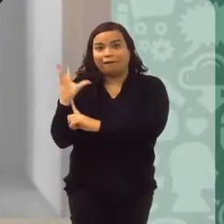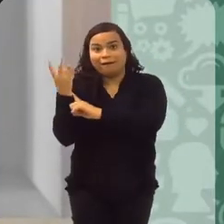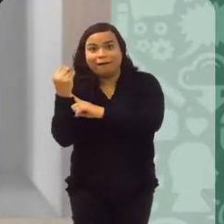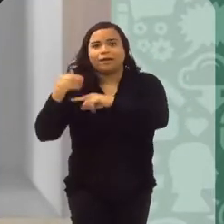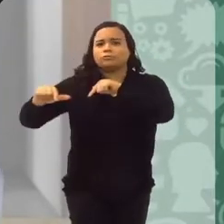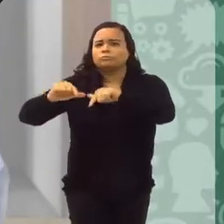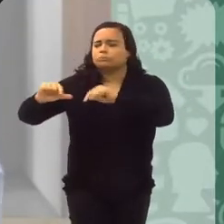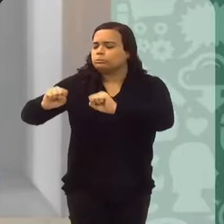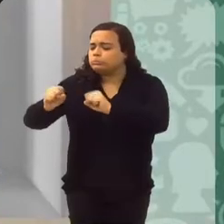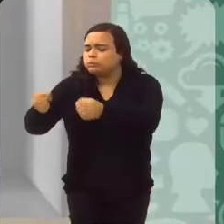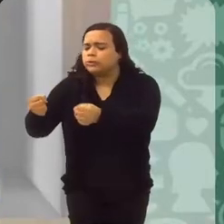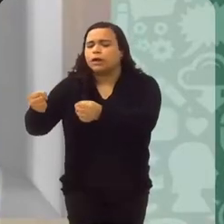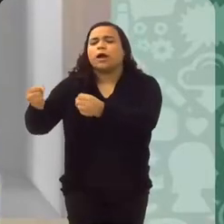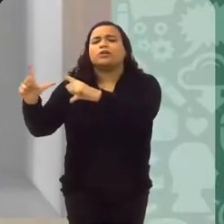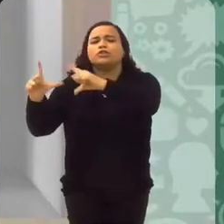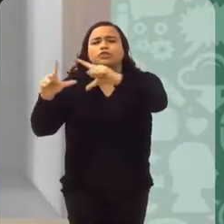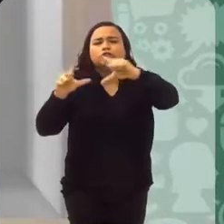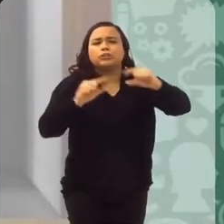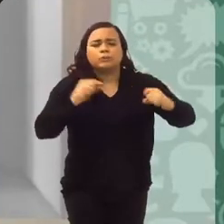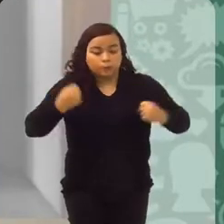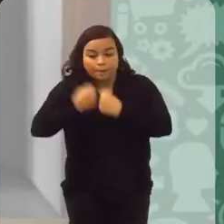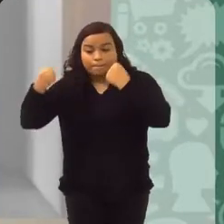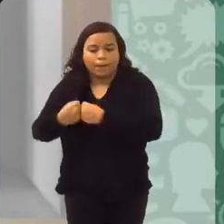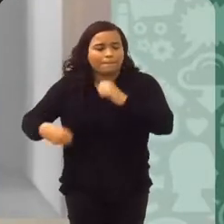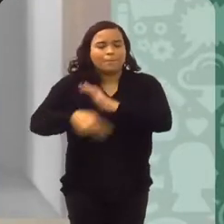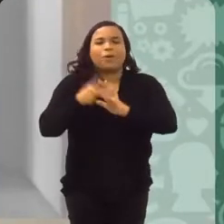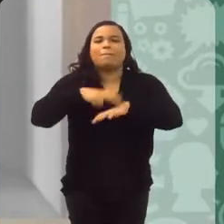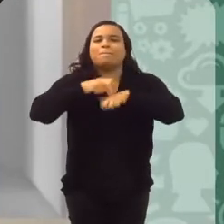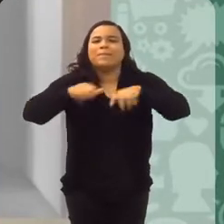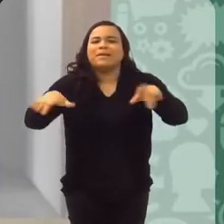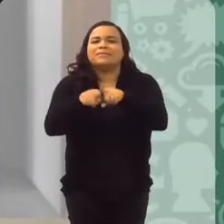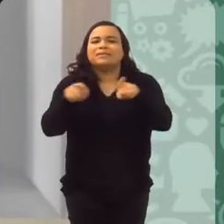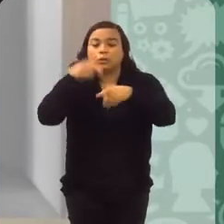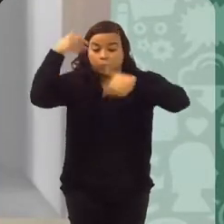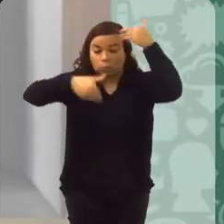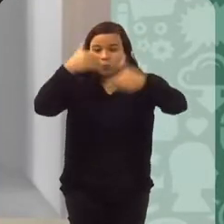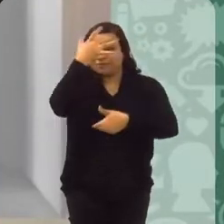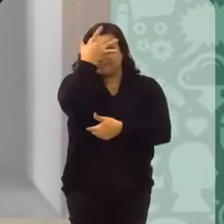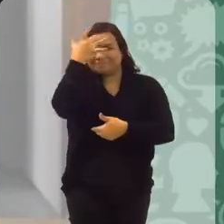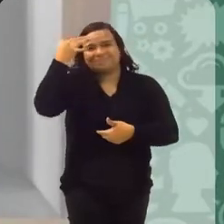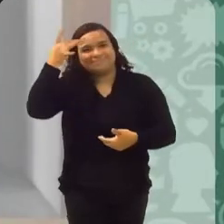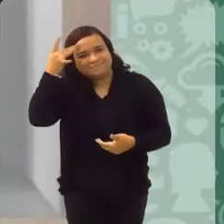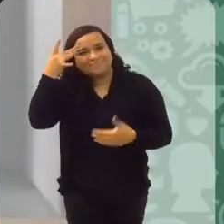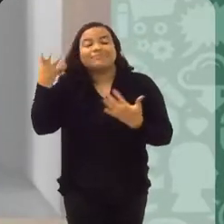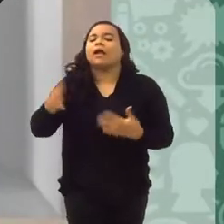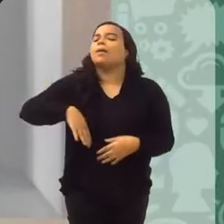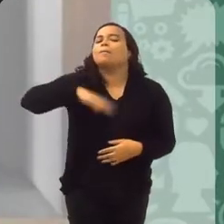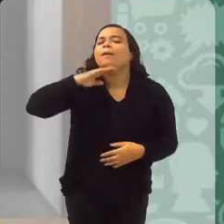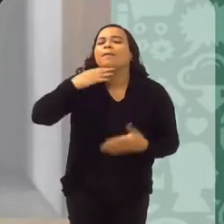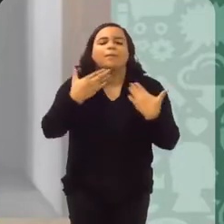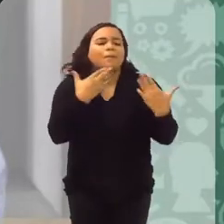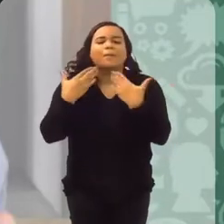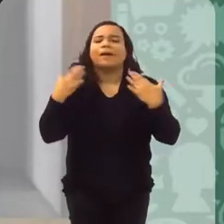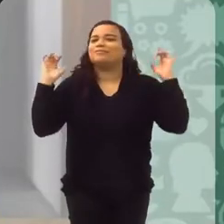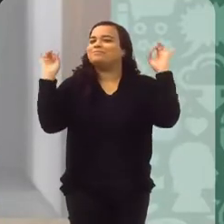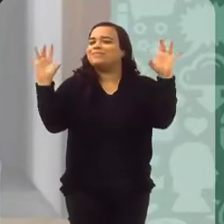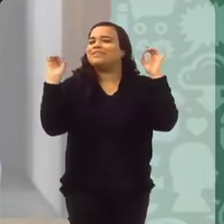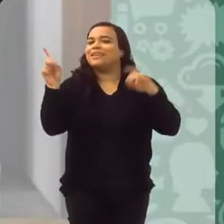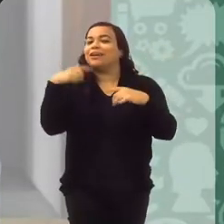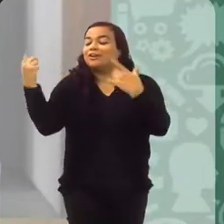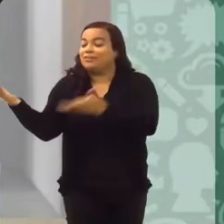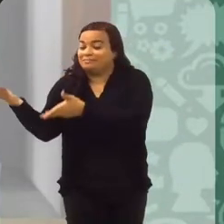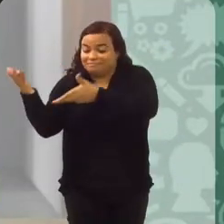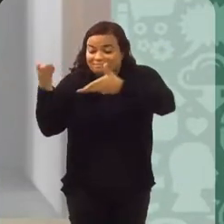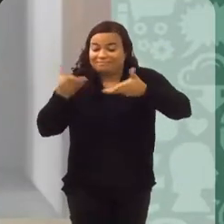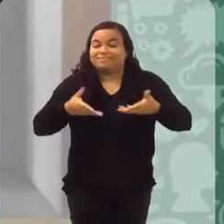da pandemia e preservar a nossa saúde mental? Para bater esse papo para lá de especial, recebemos aqui no nosso